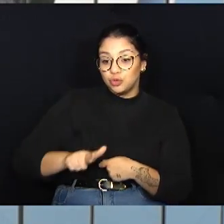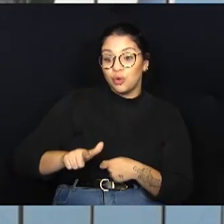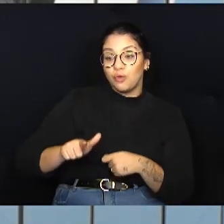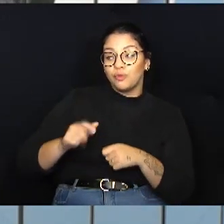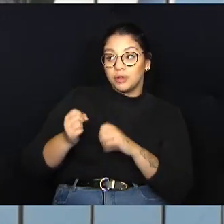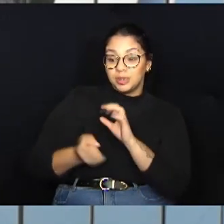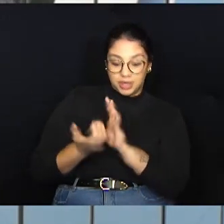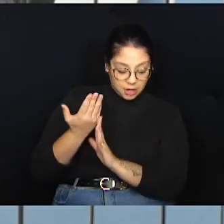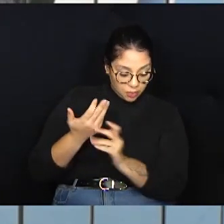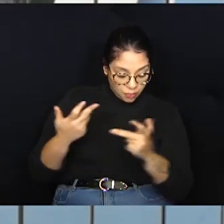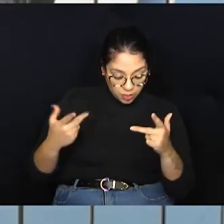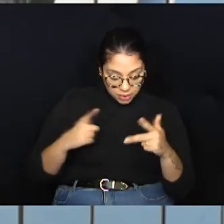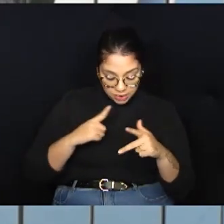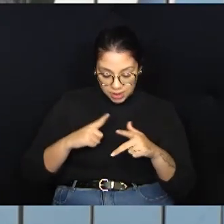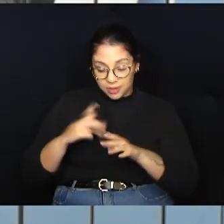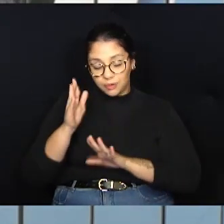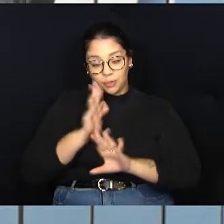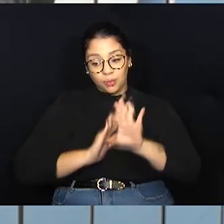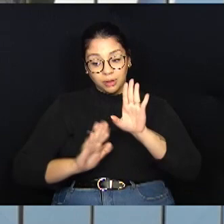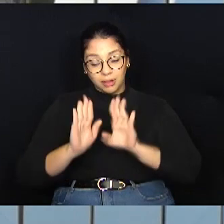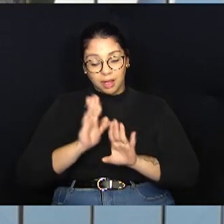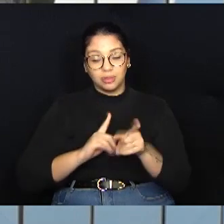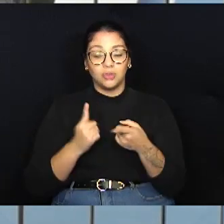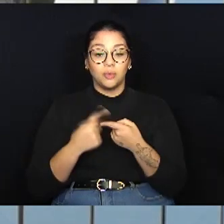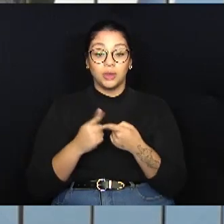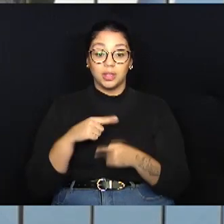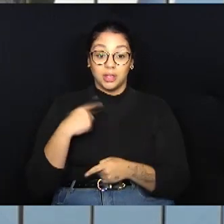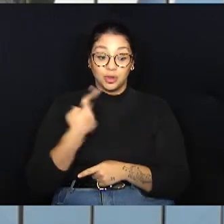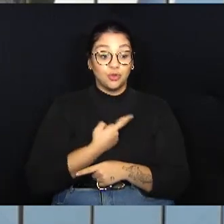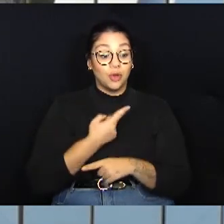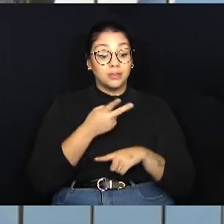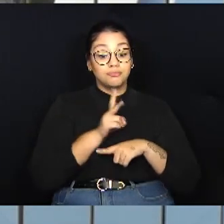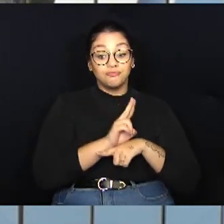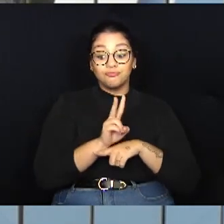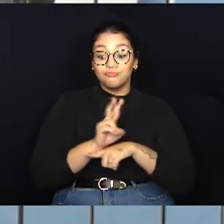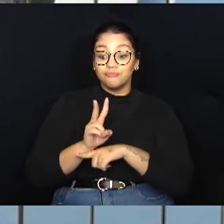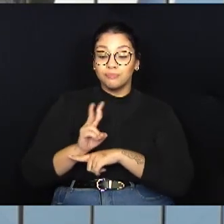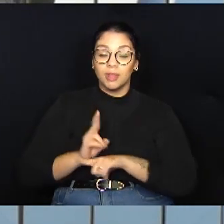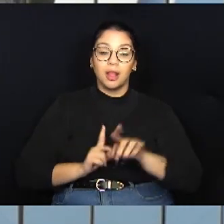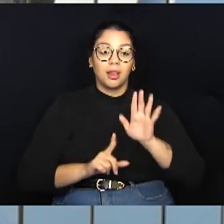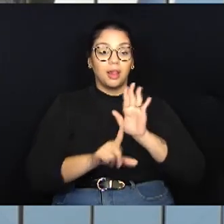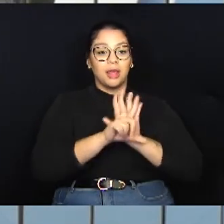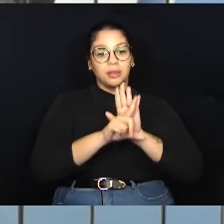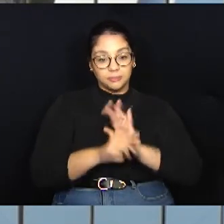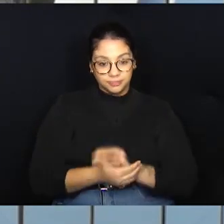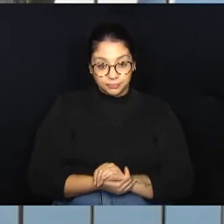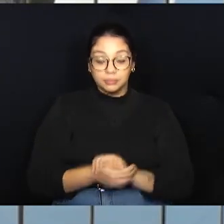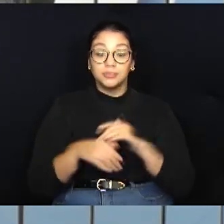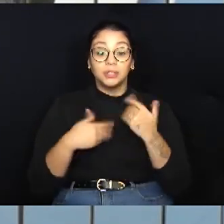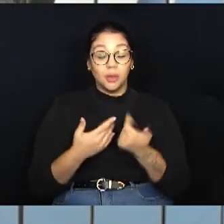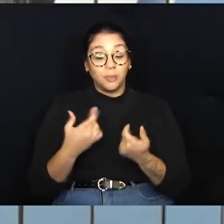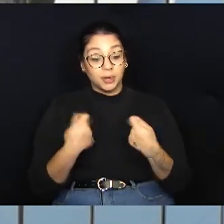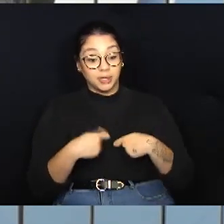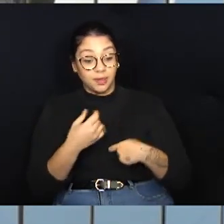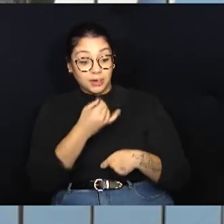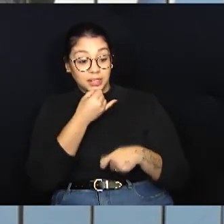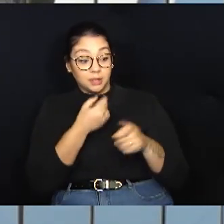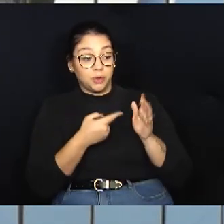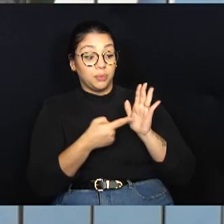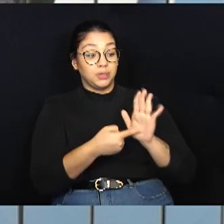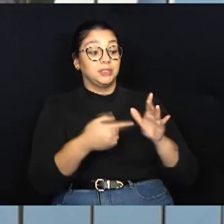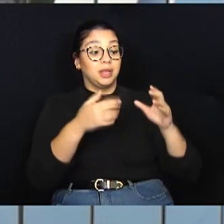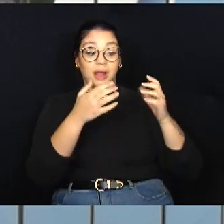tivemos cuidados especiais porque nós somos os guardiões da lei. Então nós precisávamos dar exemplo para a sociedade em